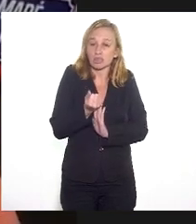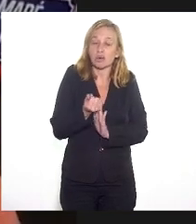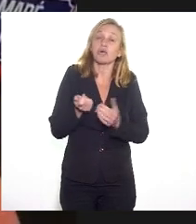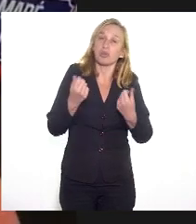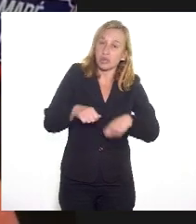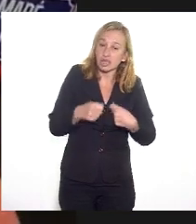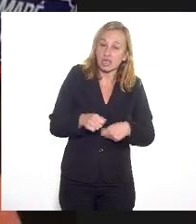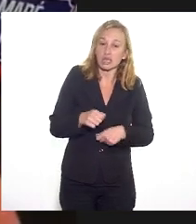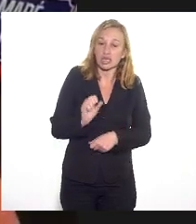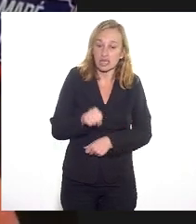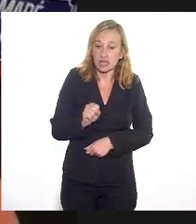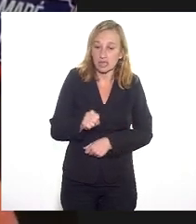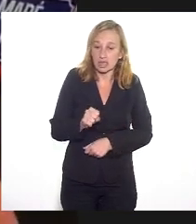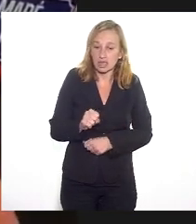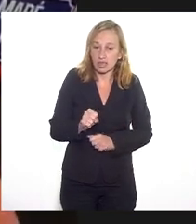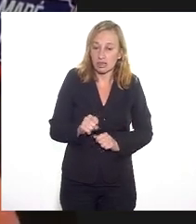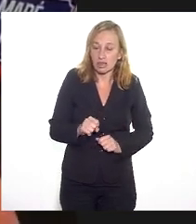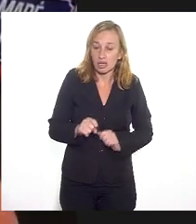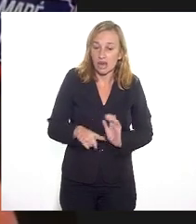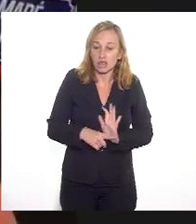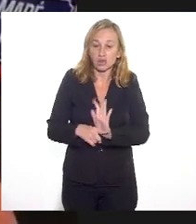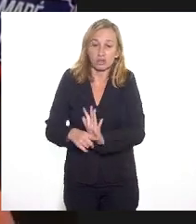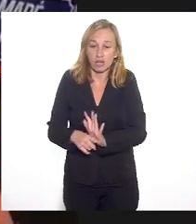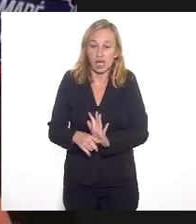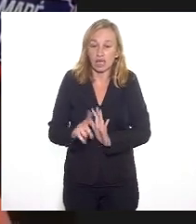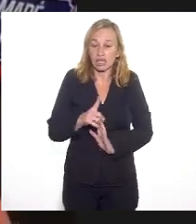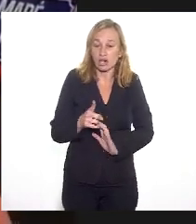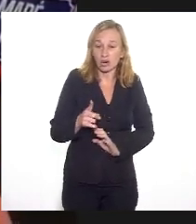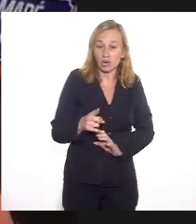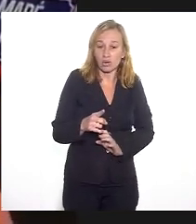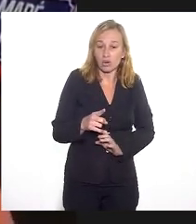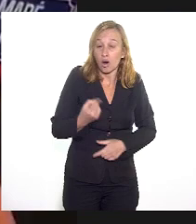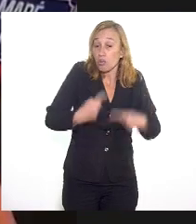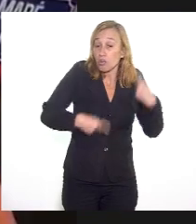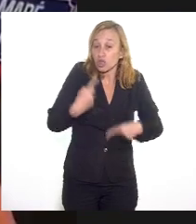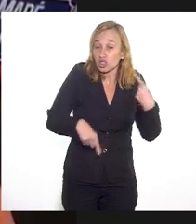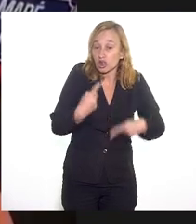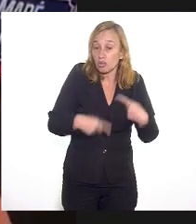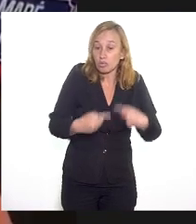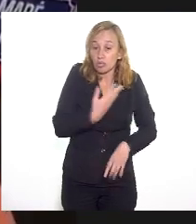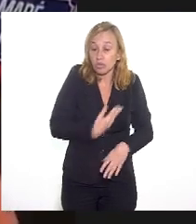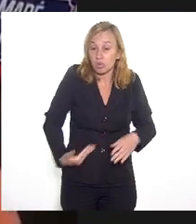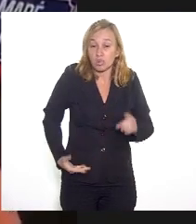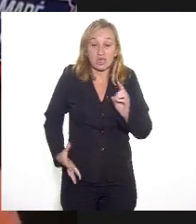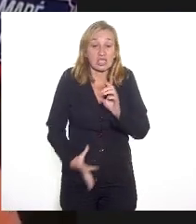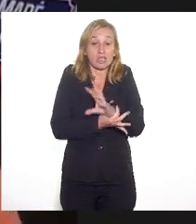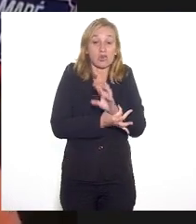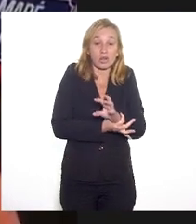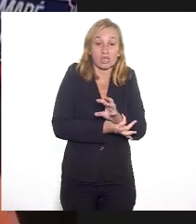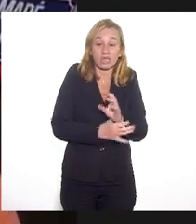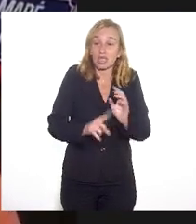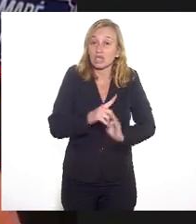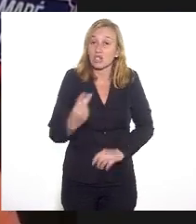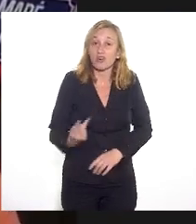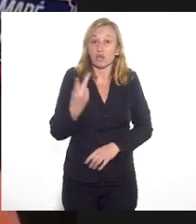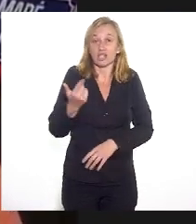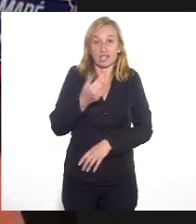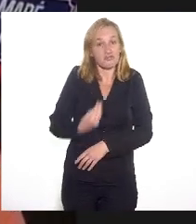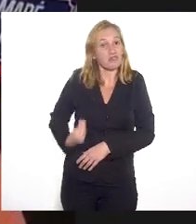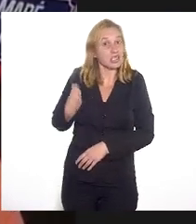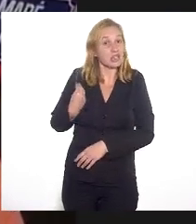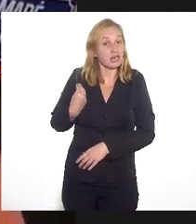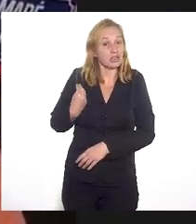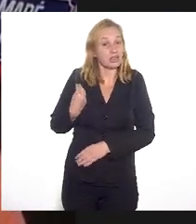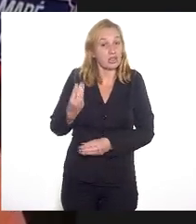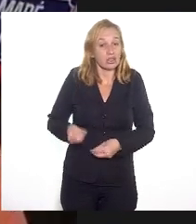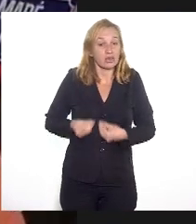deveria apontar, e não para uma lógica de acirramento de uma política pública de segurança que não preserva a vida, que não